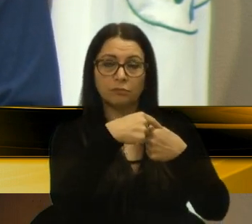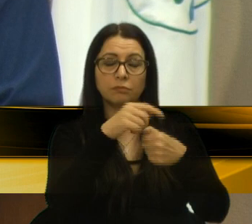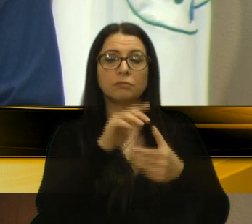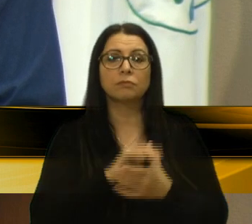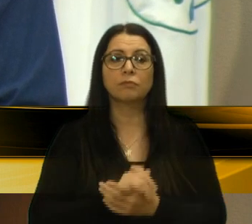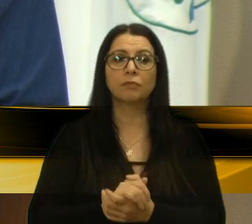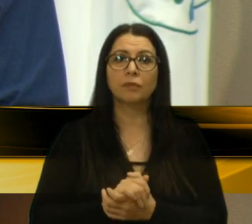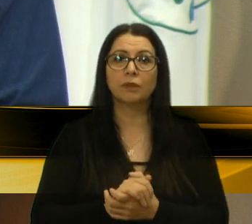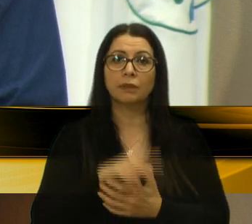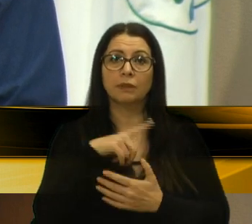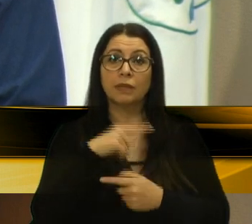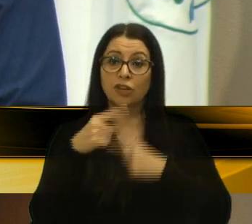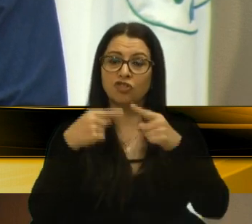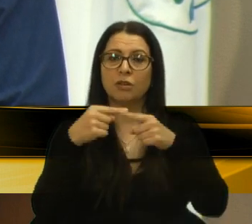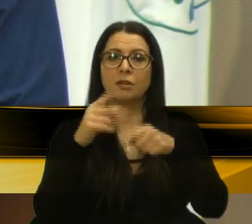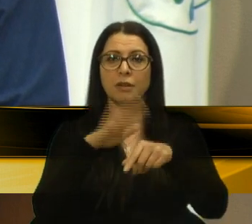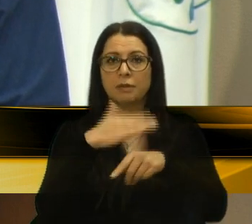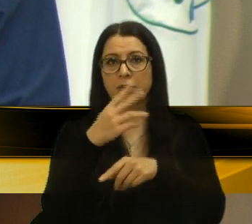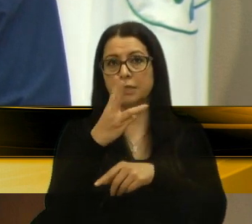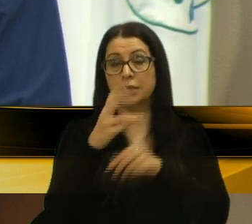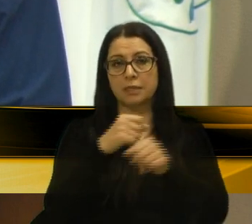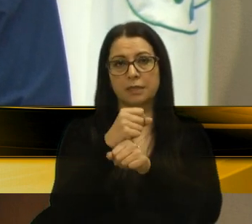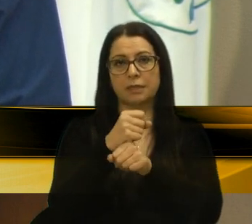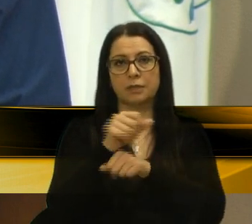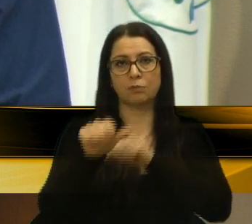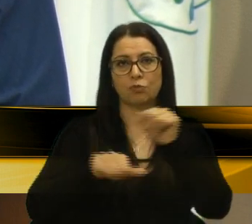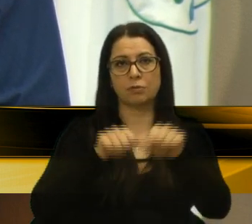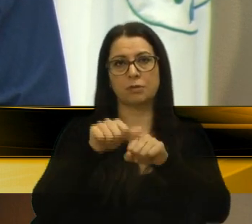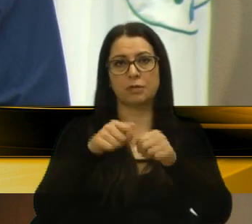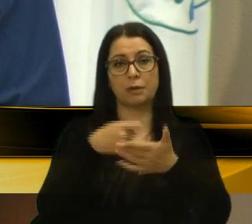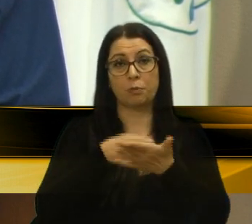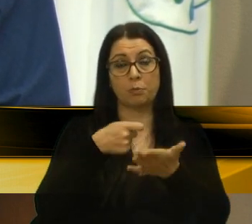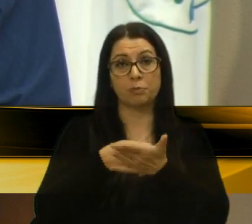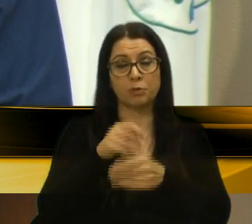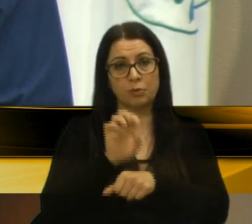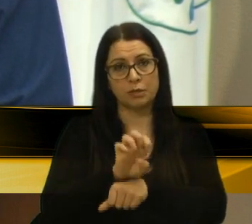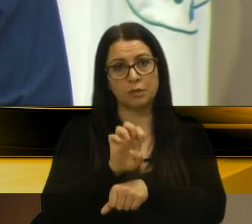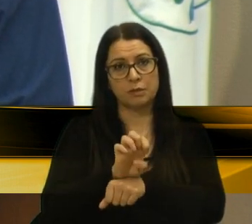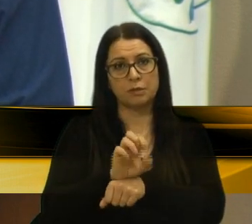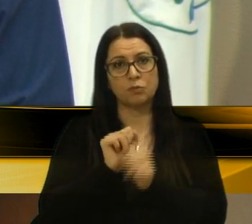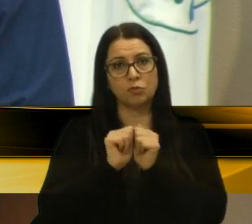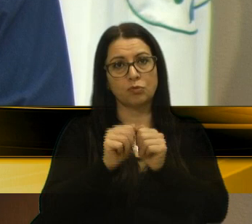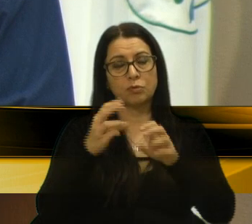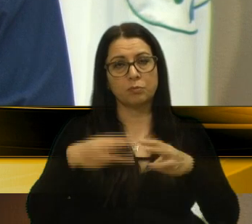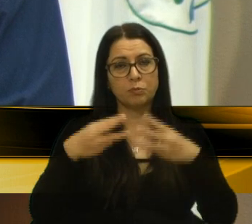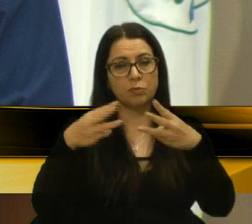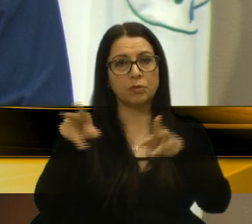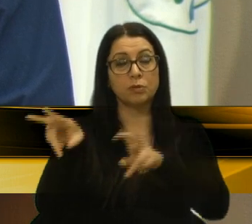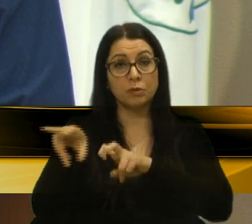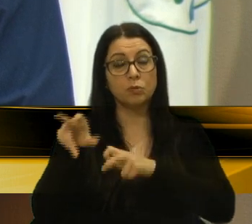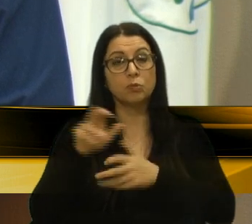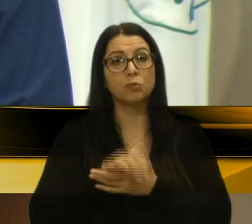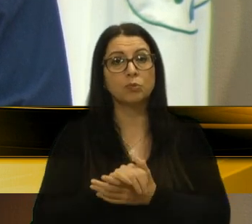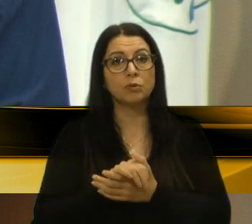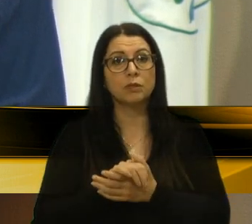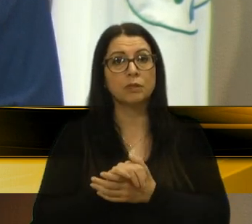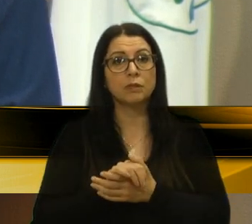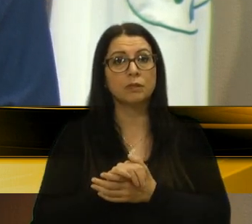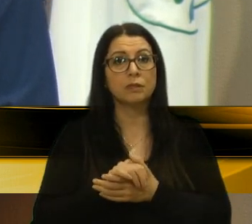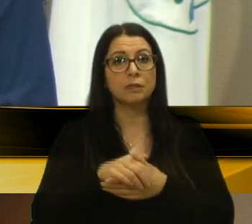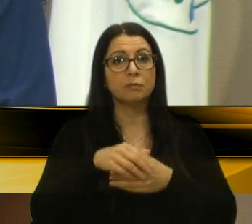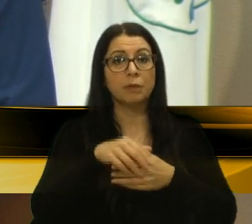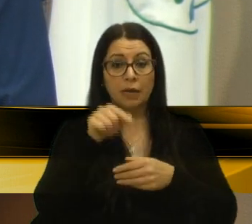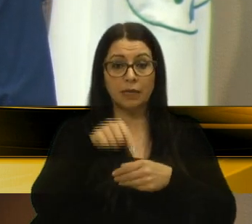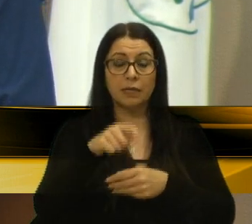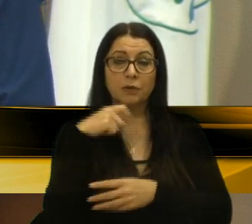norte, adiaram em pelo menos 3 anos a mudança pleiteada pelo Estado, junto ao Ministério da Agricultura, para o território